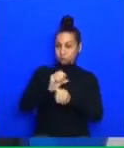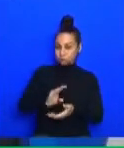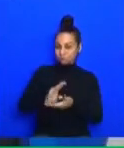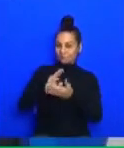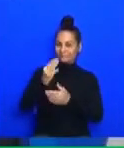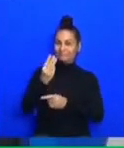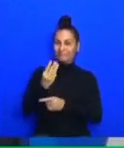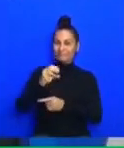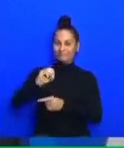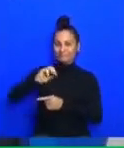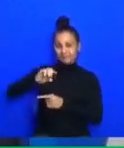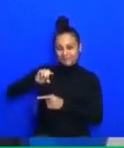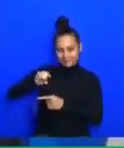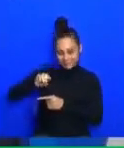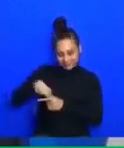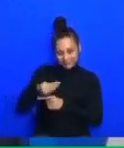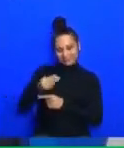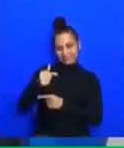acumulado em